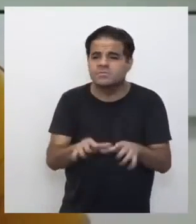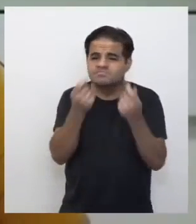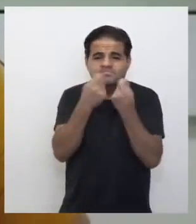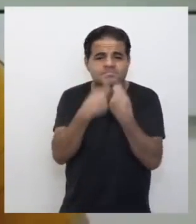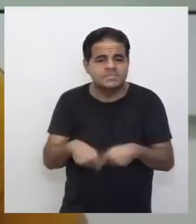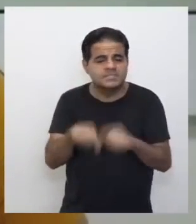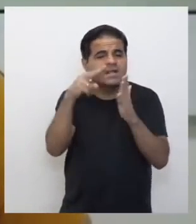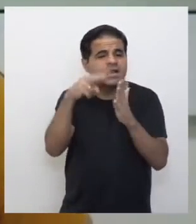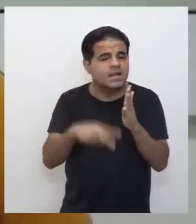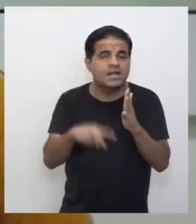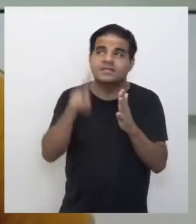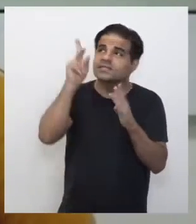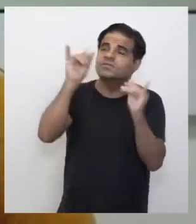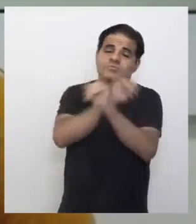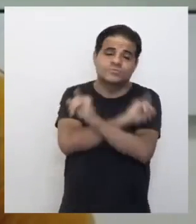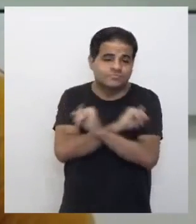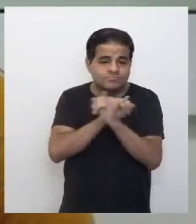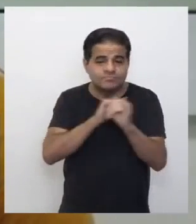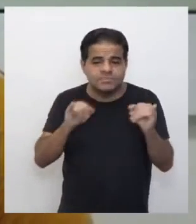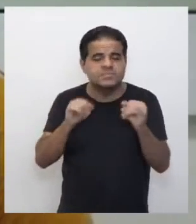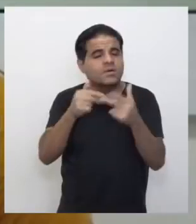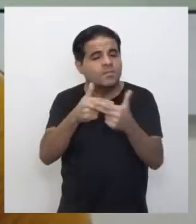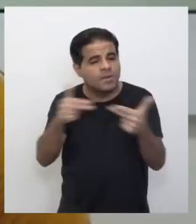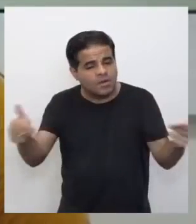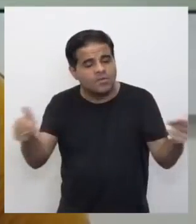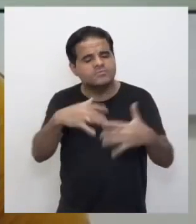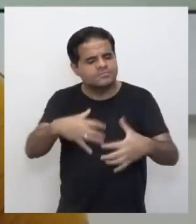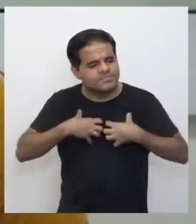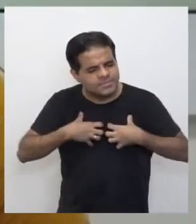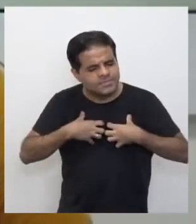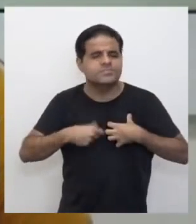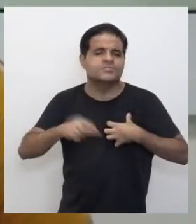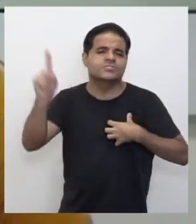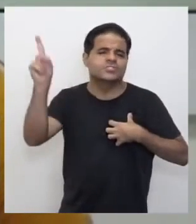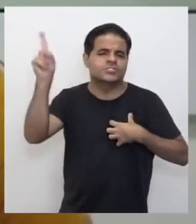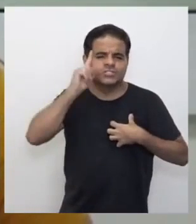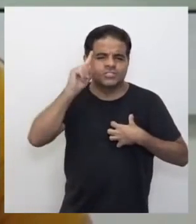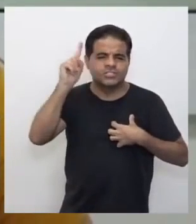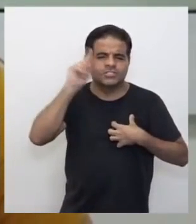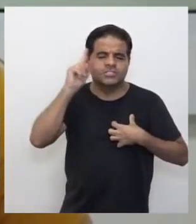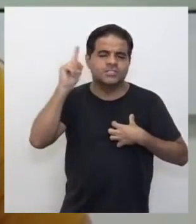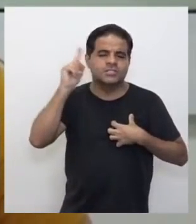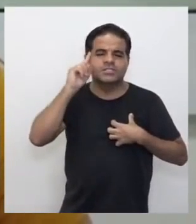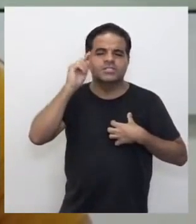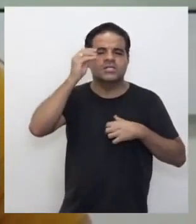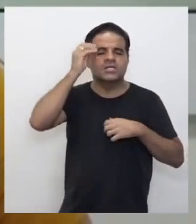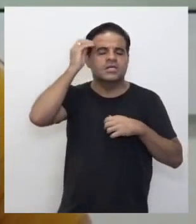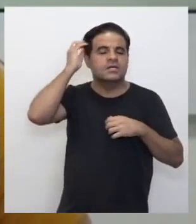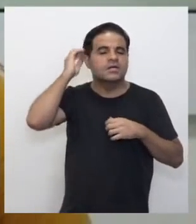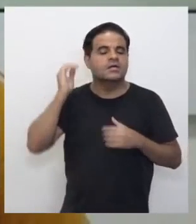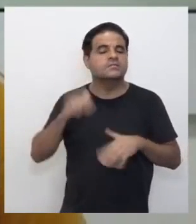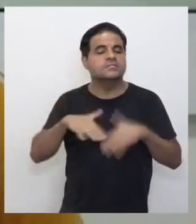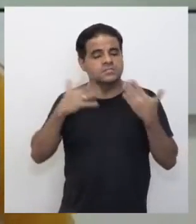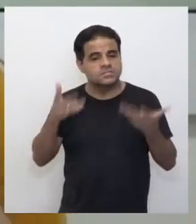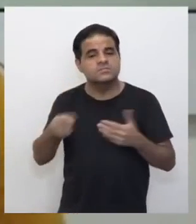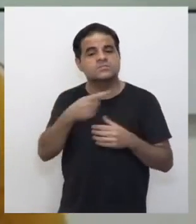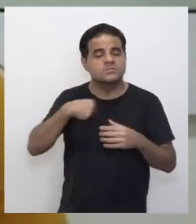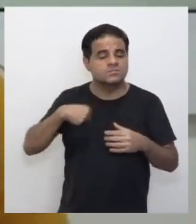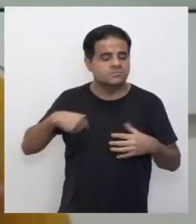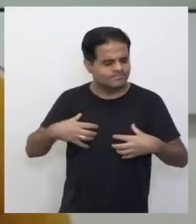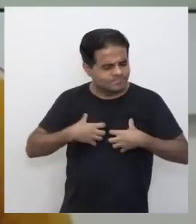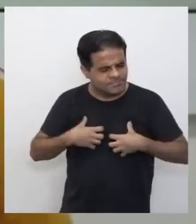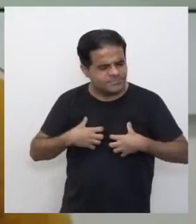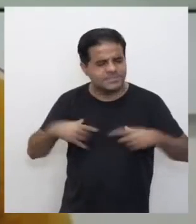essa notícia para saber, que é uma coisa que a gente sente no nosso dia a dia, né? Quanto que a gente